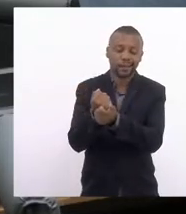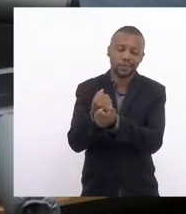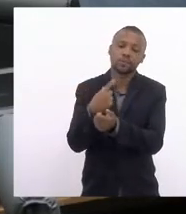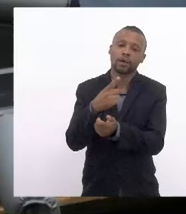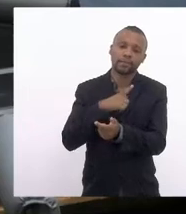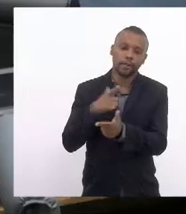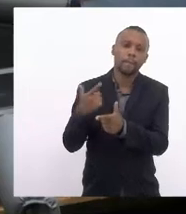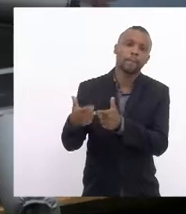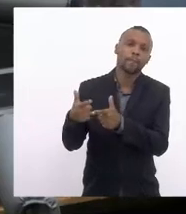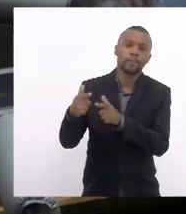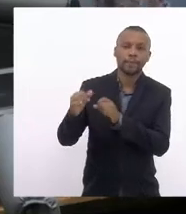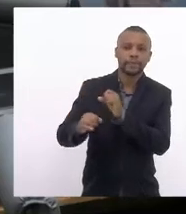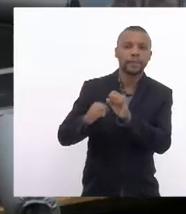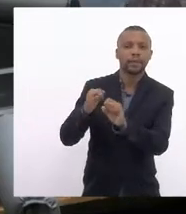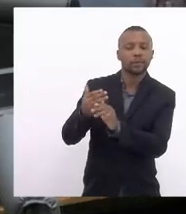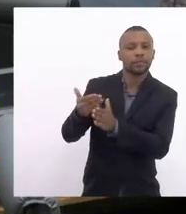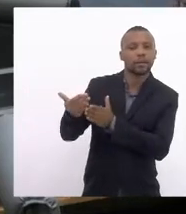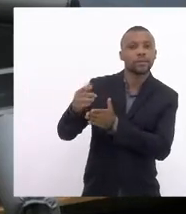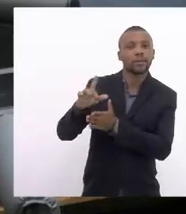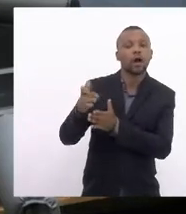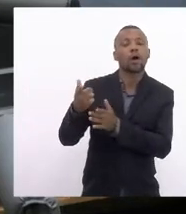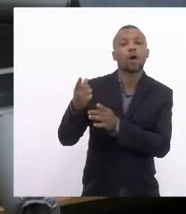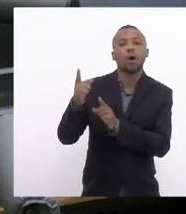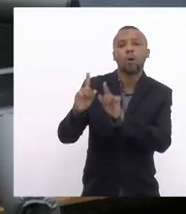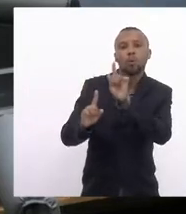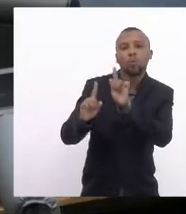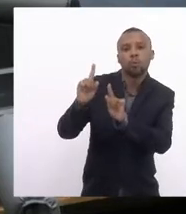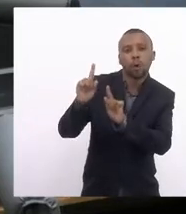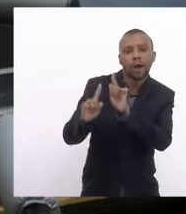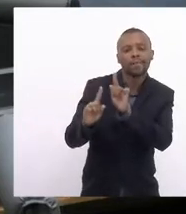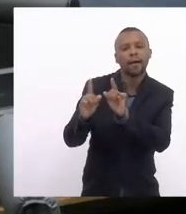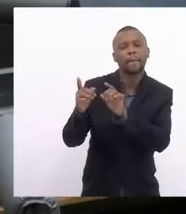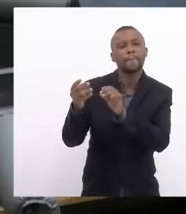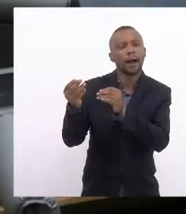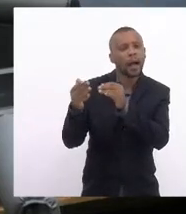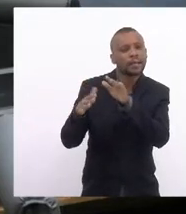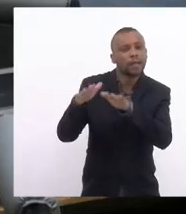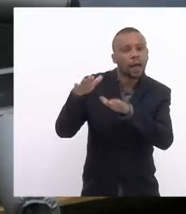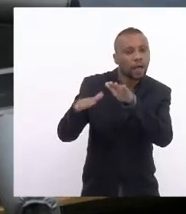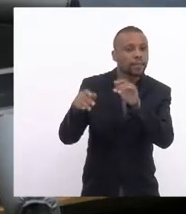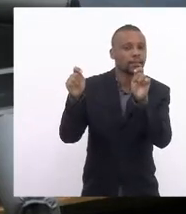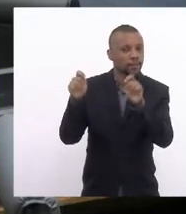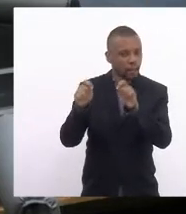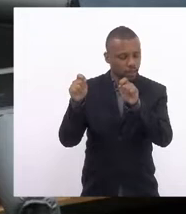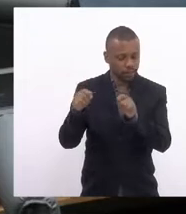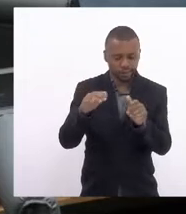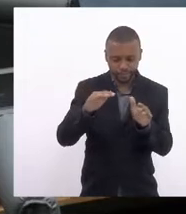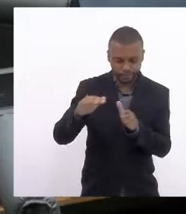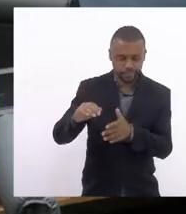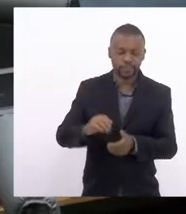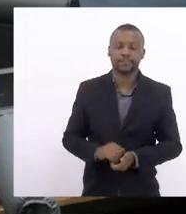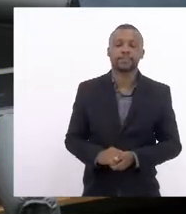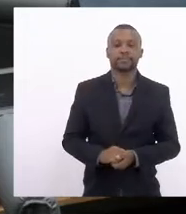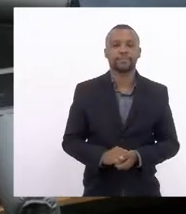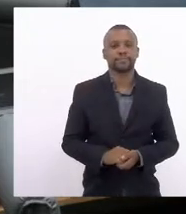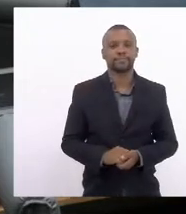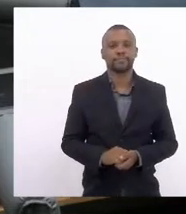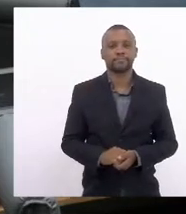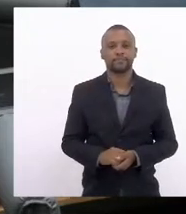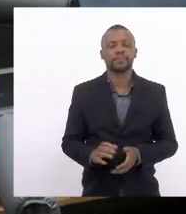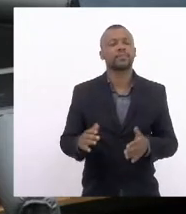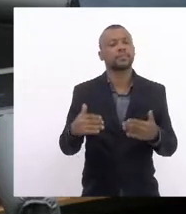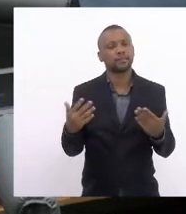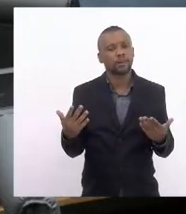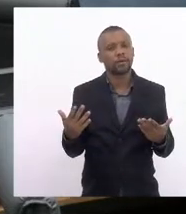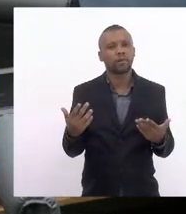no início, e assim o tráfego de dados fica mais razoável. Senhor presidente, eu,